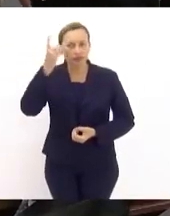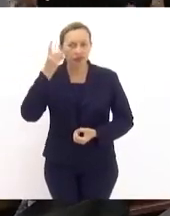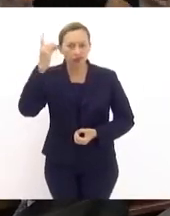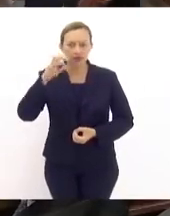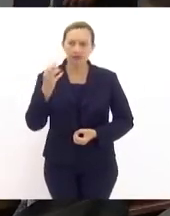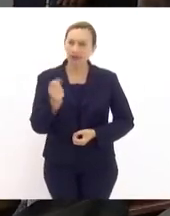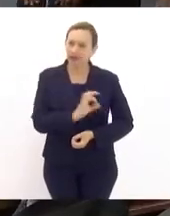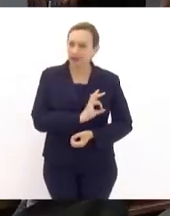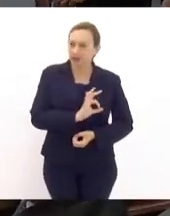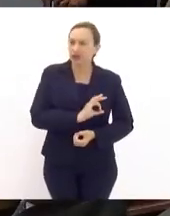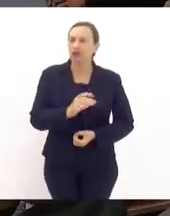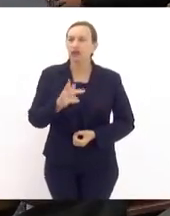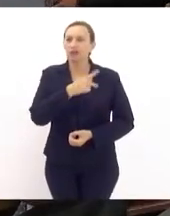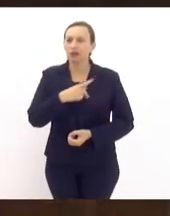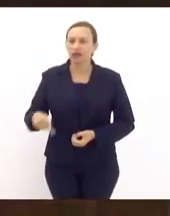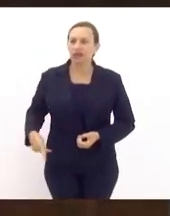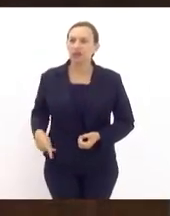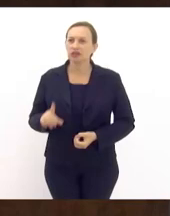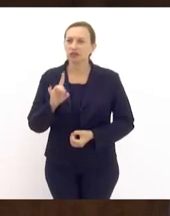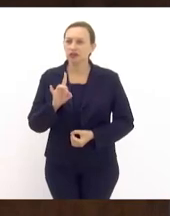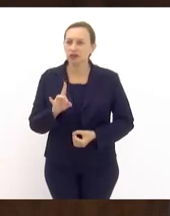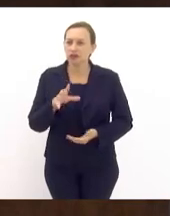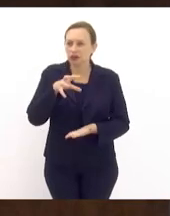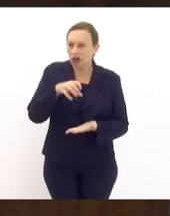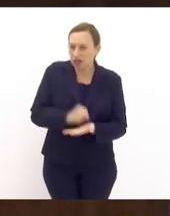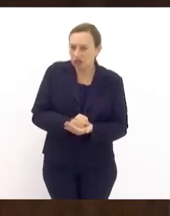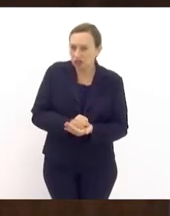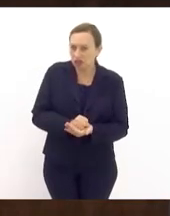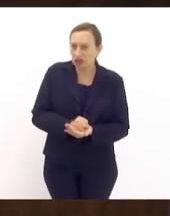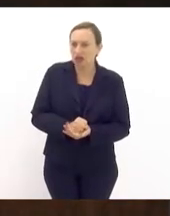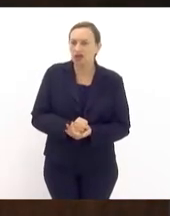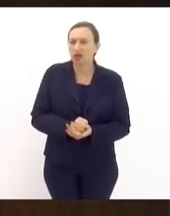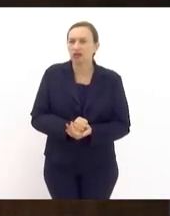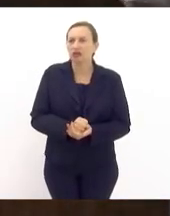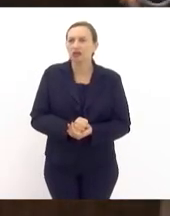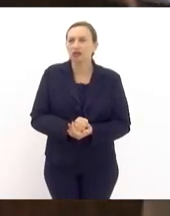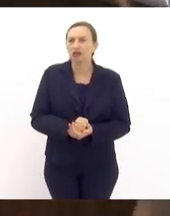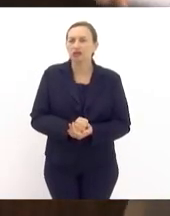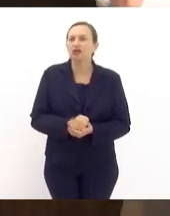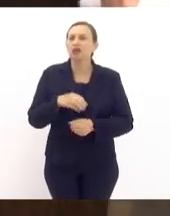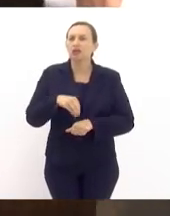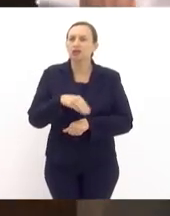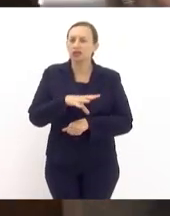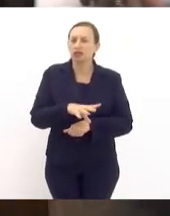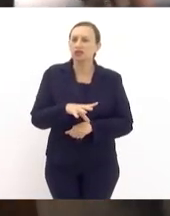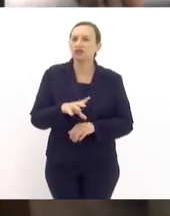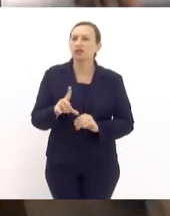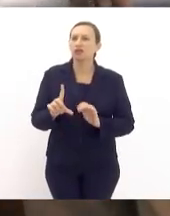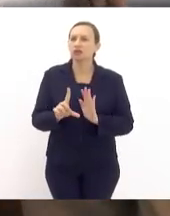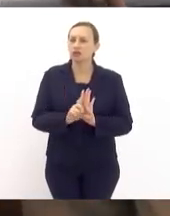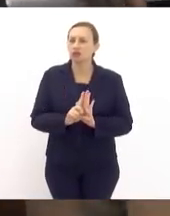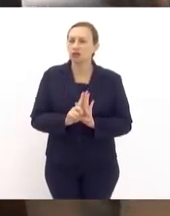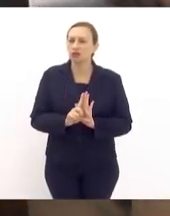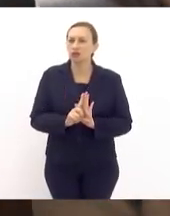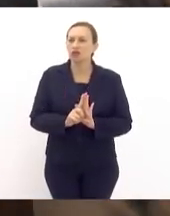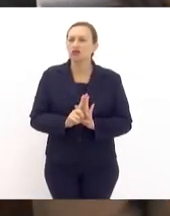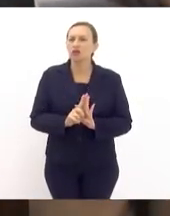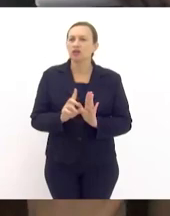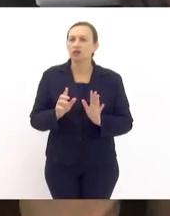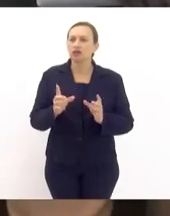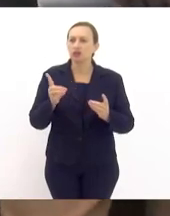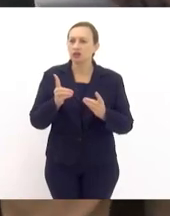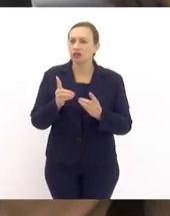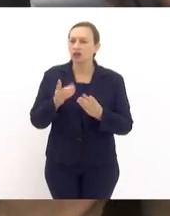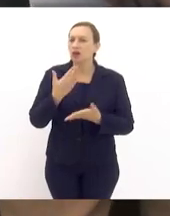Rocha. Presidente, apenas fazer registrar que, através dessa indicação legislativa, nós estamos atendendo